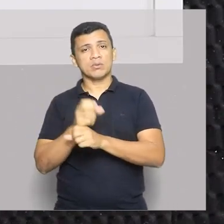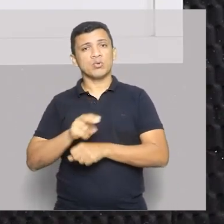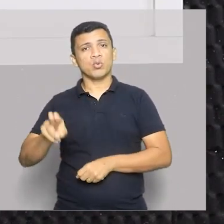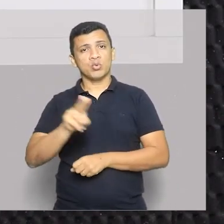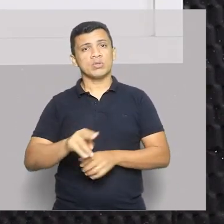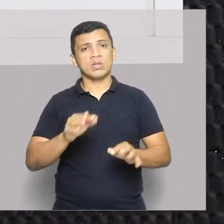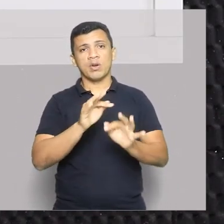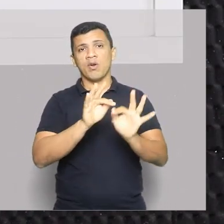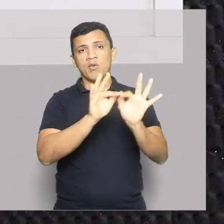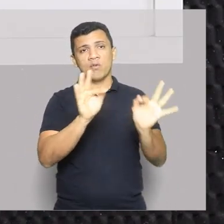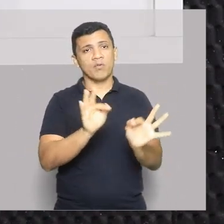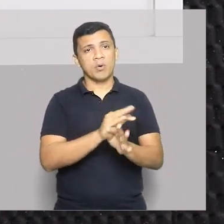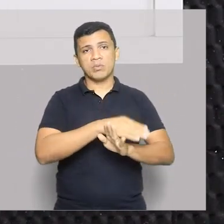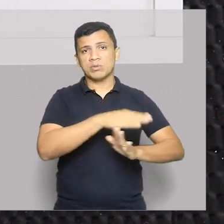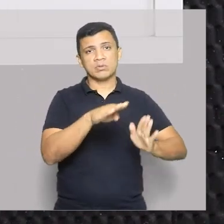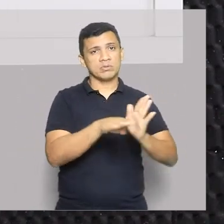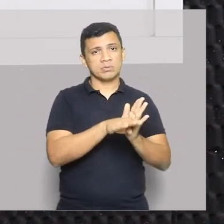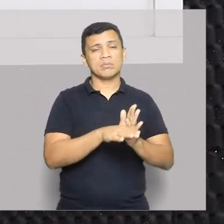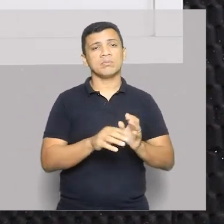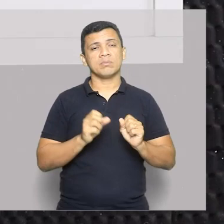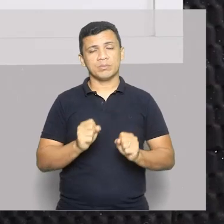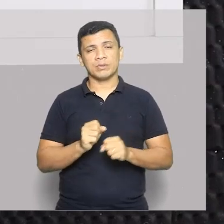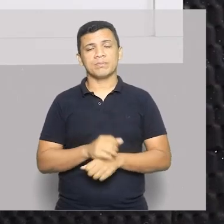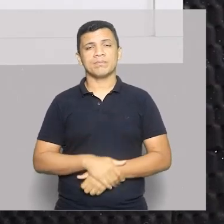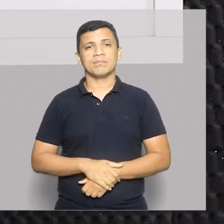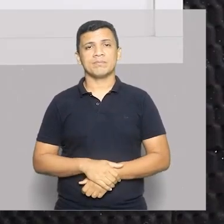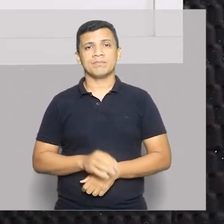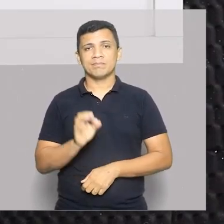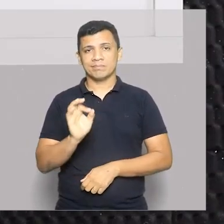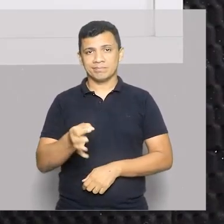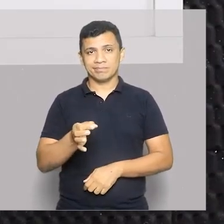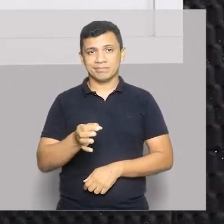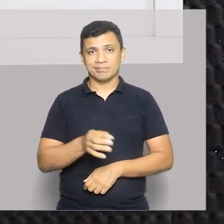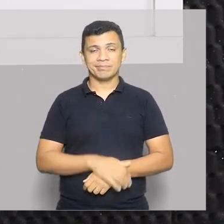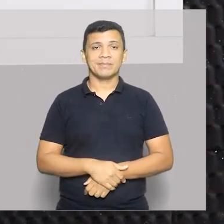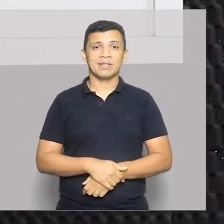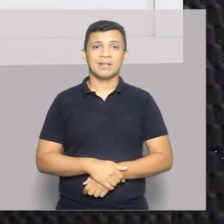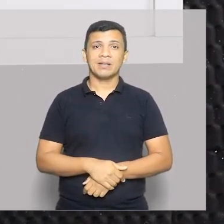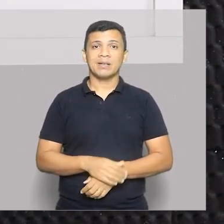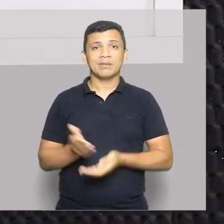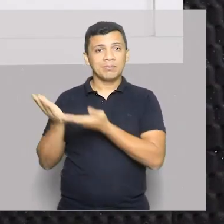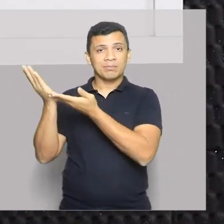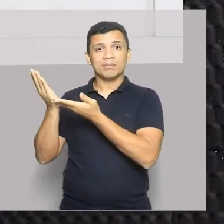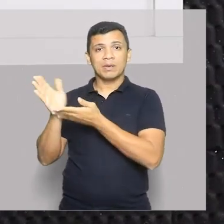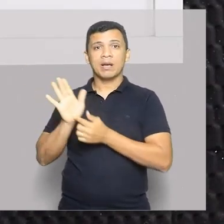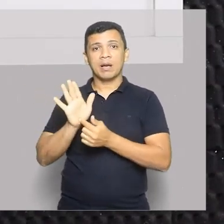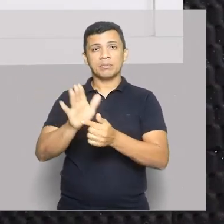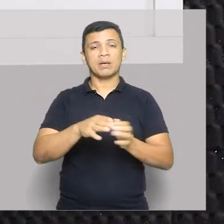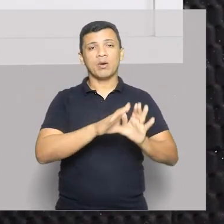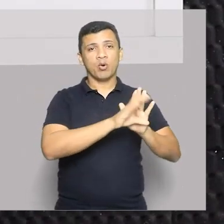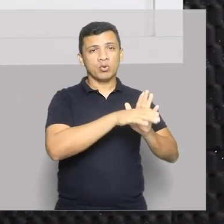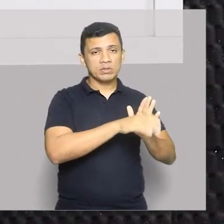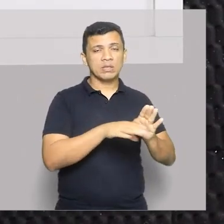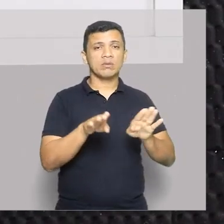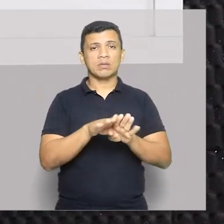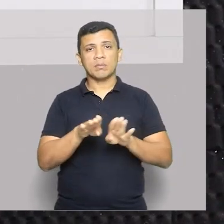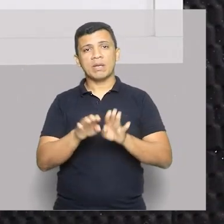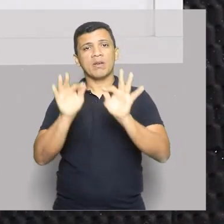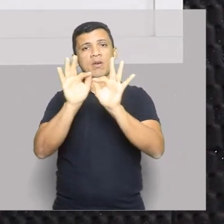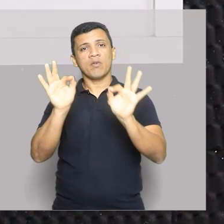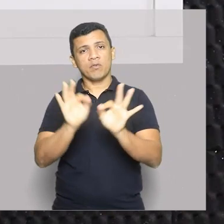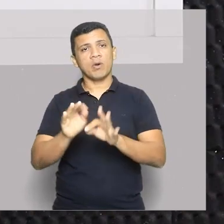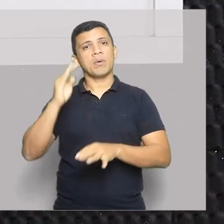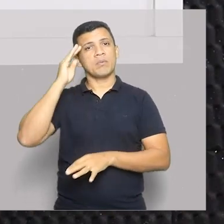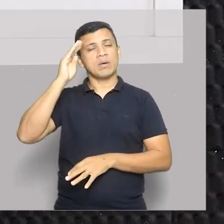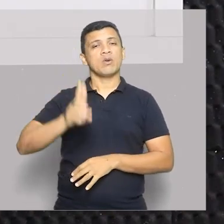Certo? Esse aqui é o primeiro termo, esse aqui é a razão. Certinho? Beleza, pessoal? Então aqui está o conceito, né, as principais fórmulas que a gente utiliza para